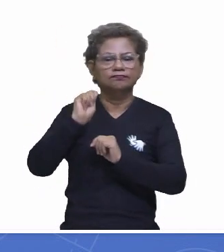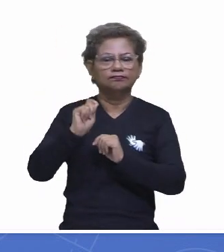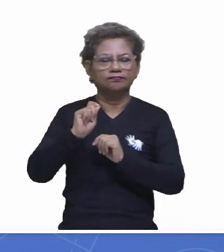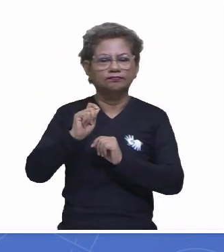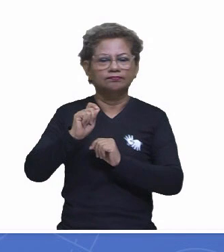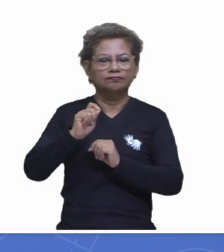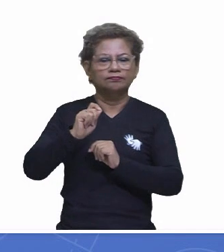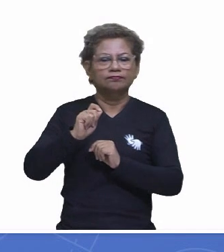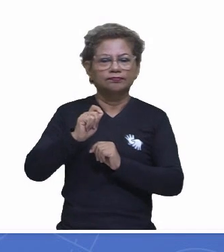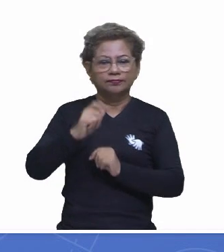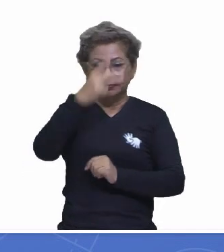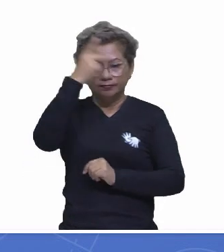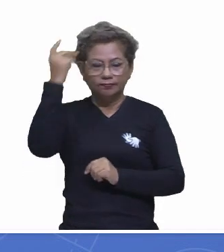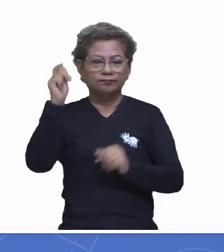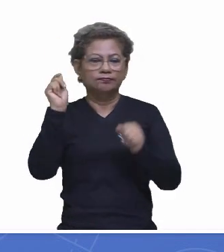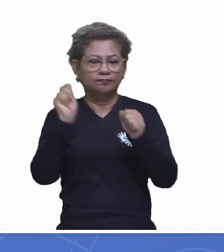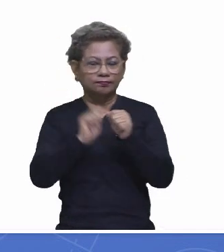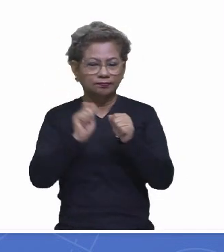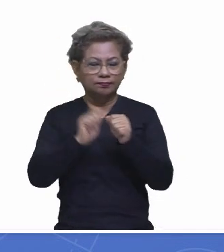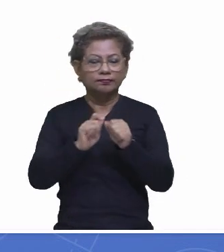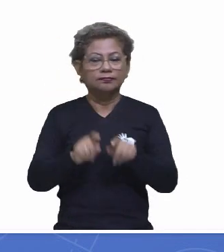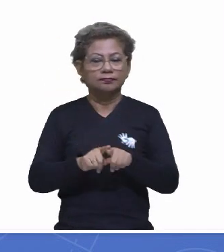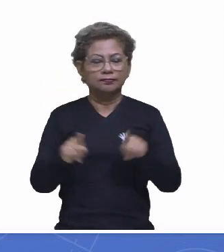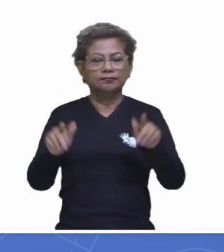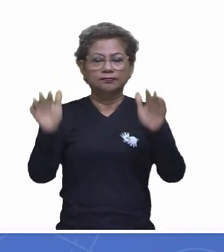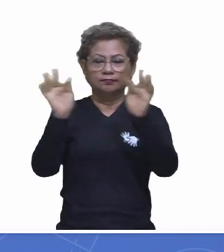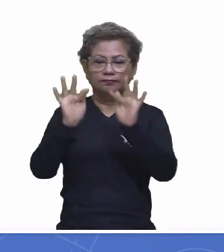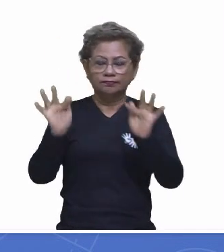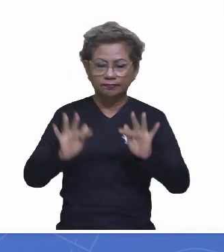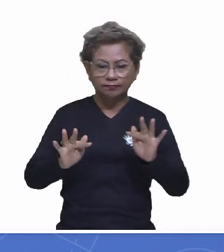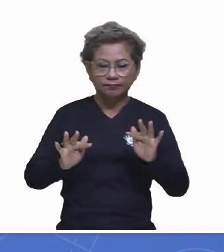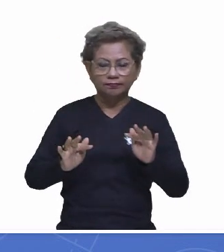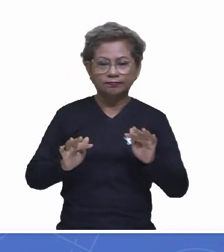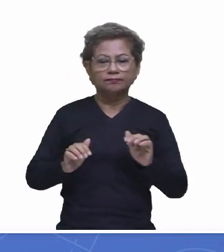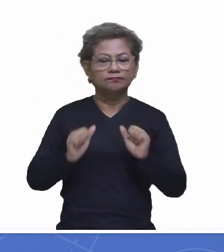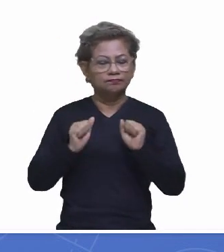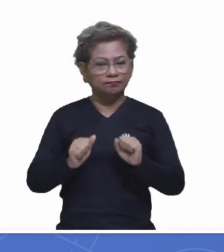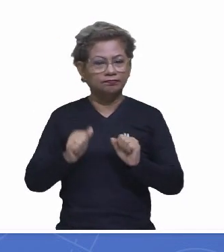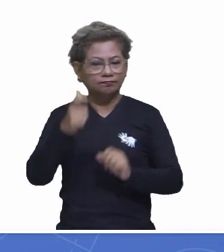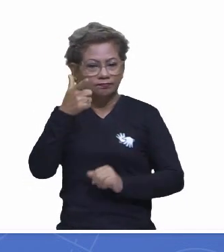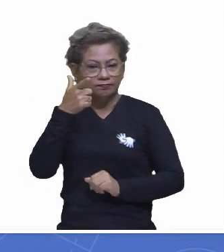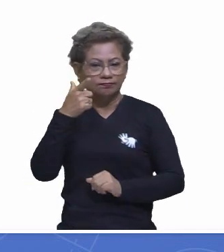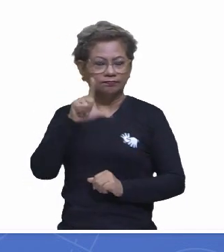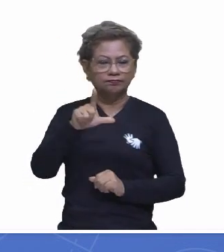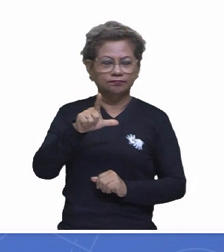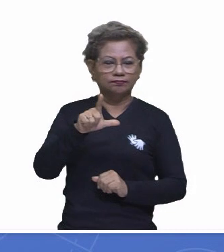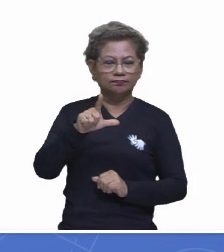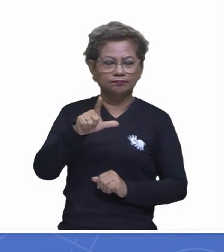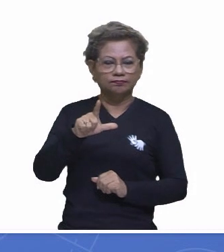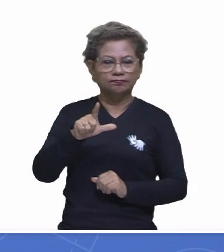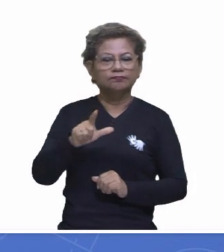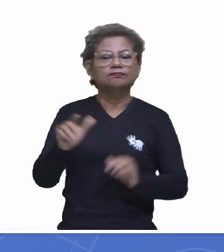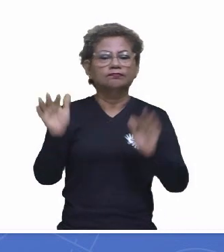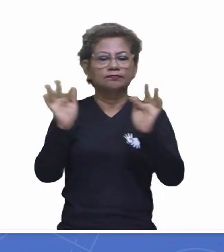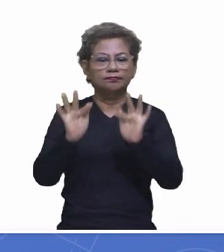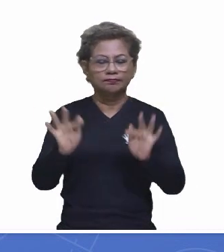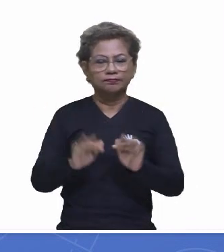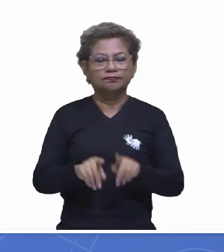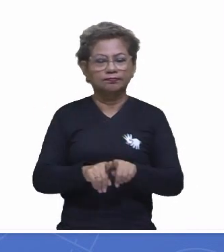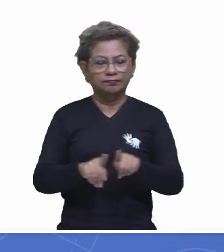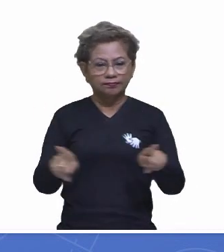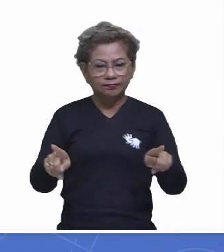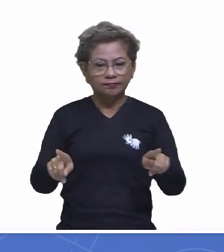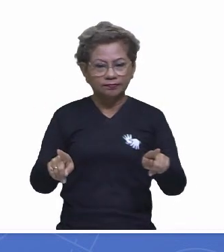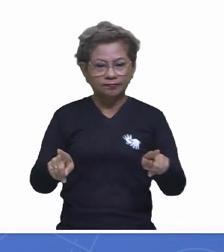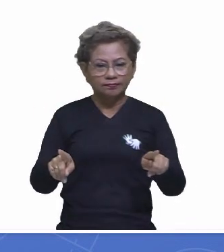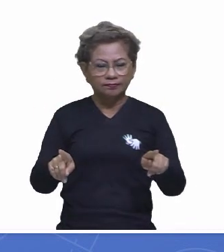felicidade publicitária está ao alcance dos dedos e não promete um depois. Resulta disso a massa